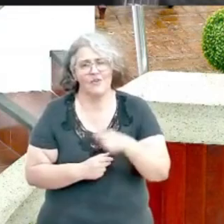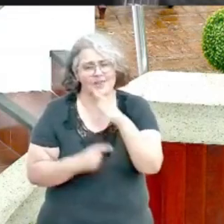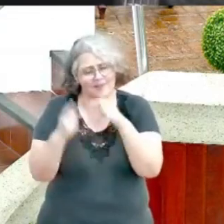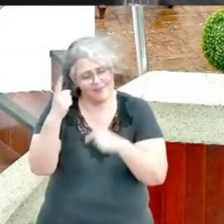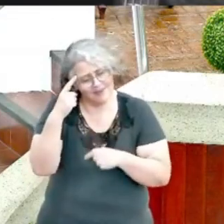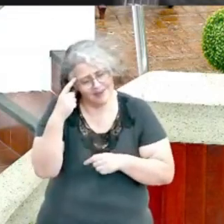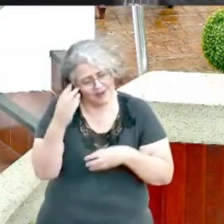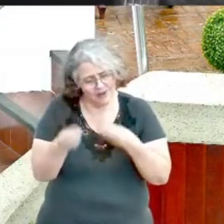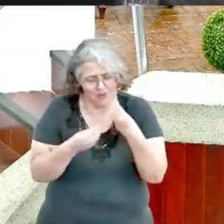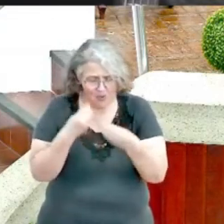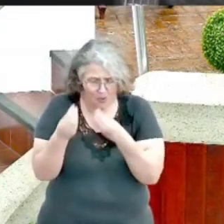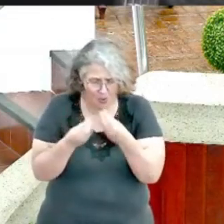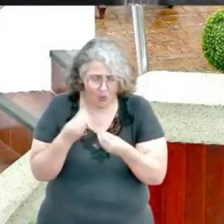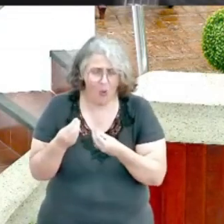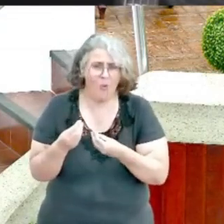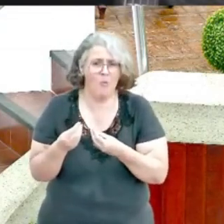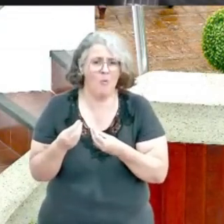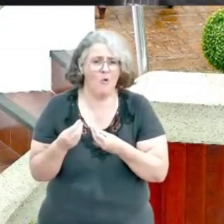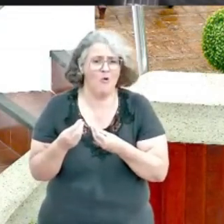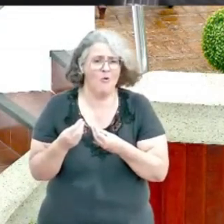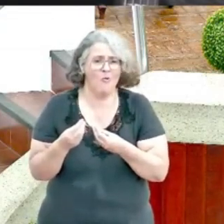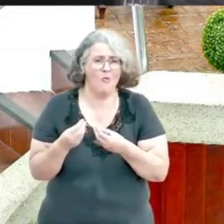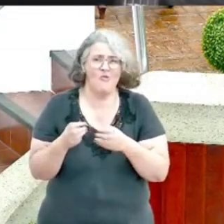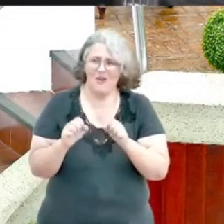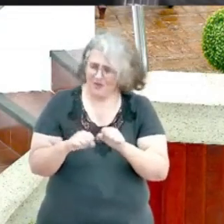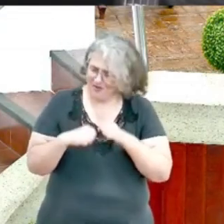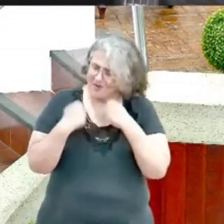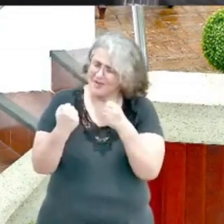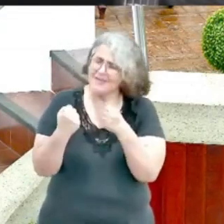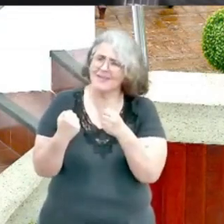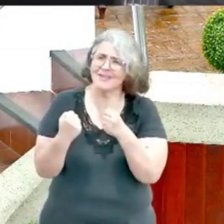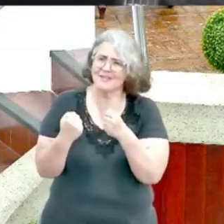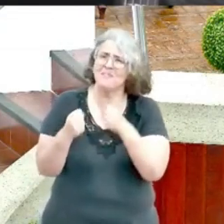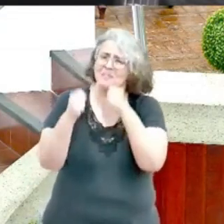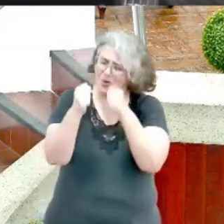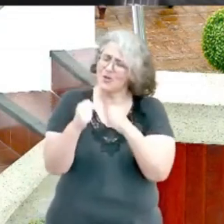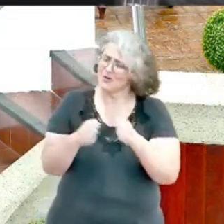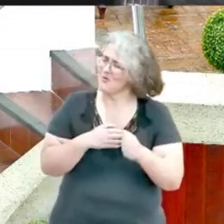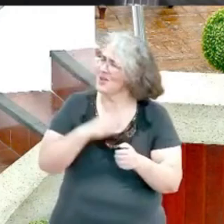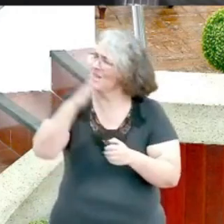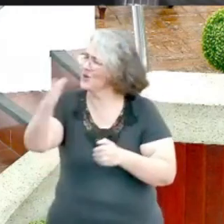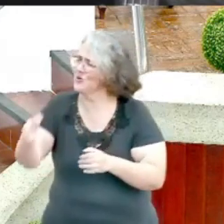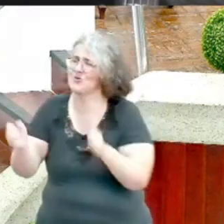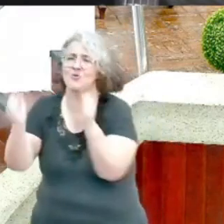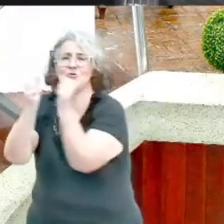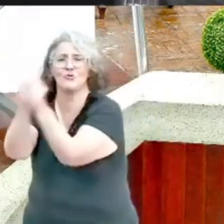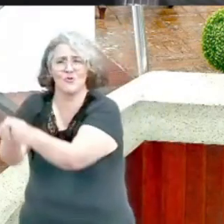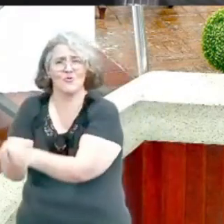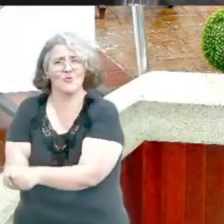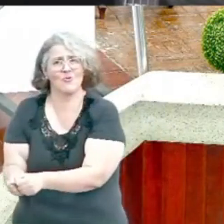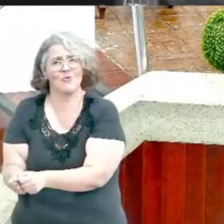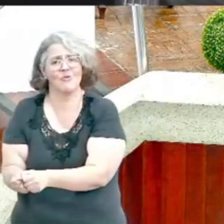vai fazer todo o possível para estar lá presente com eles, adorando ao Senhor?